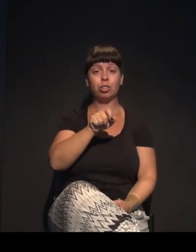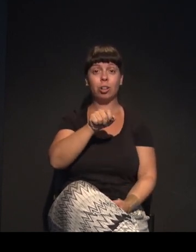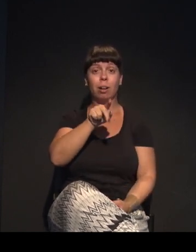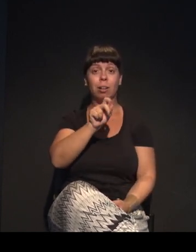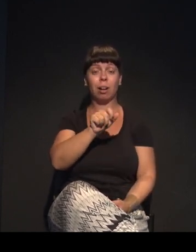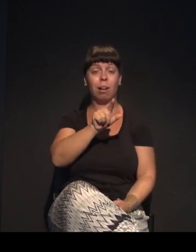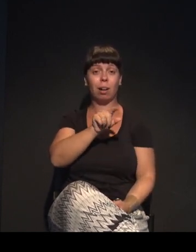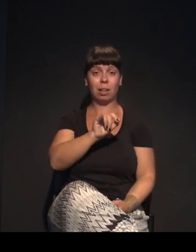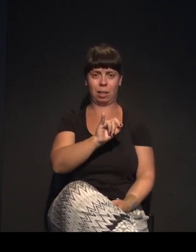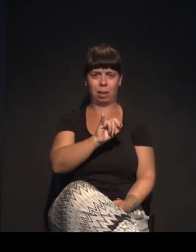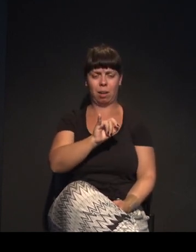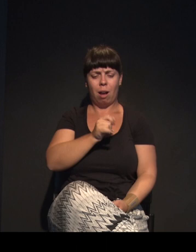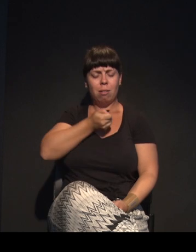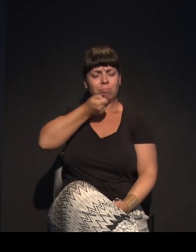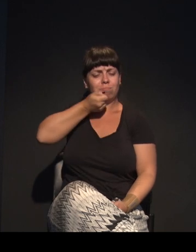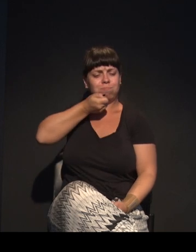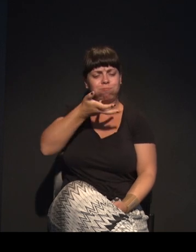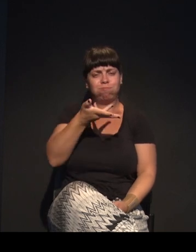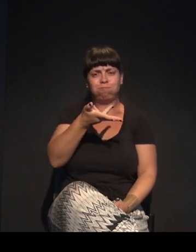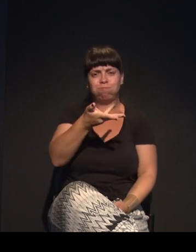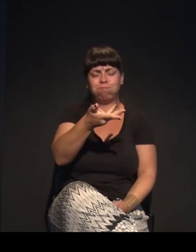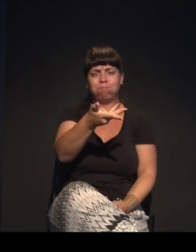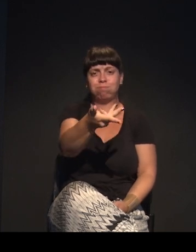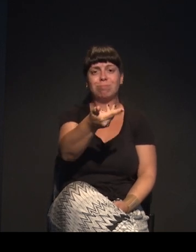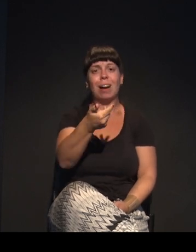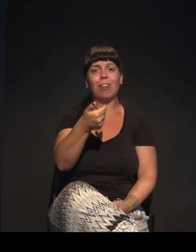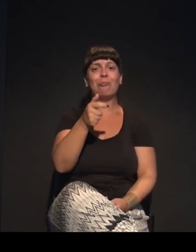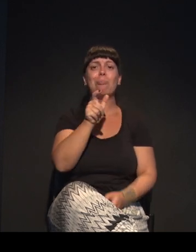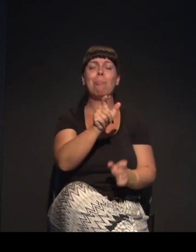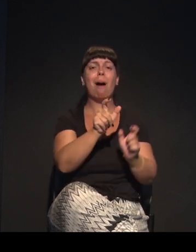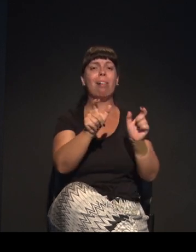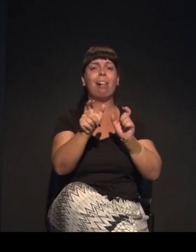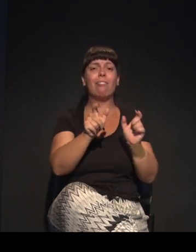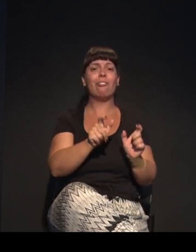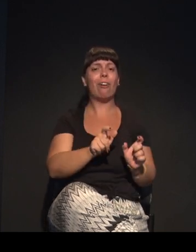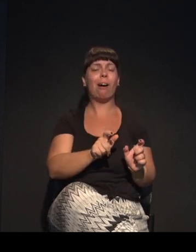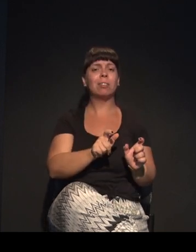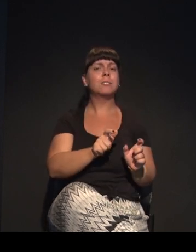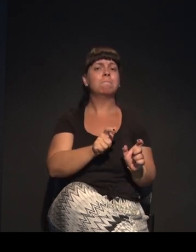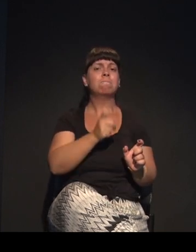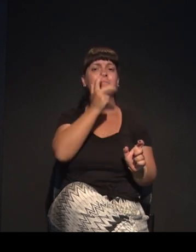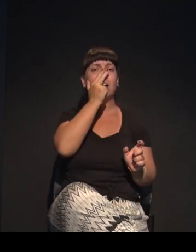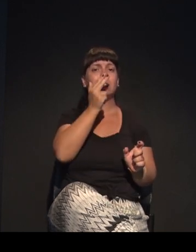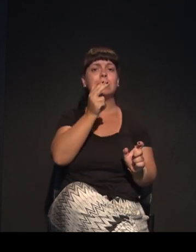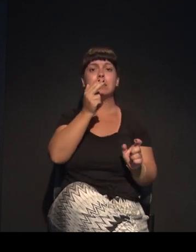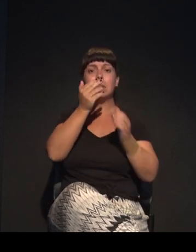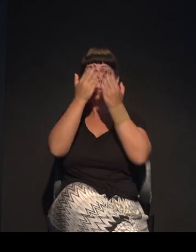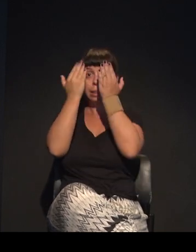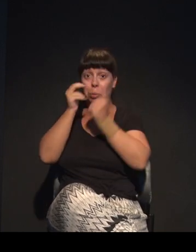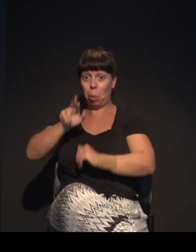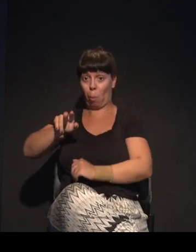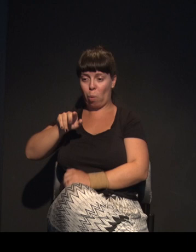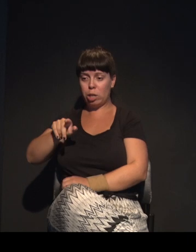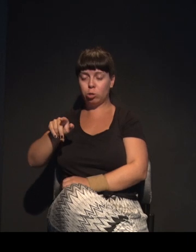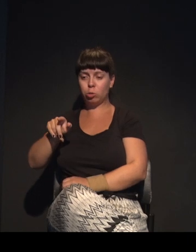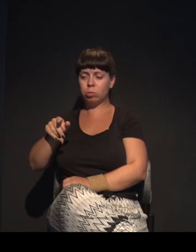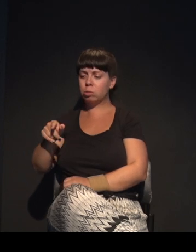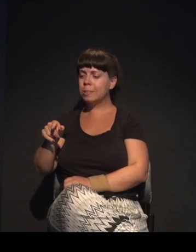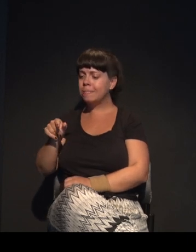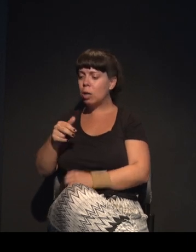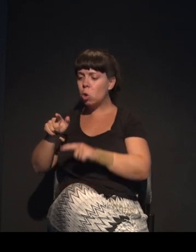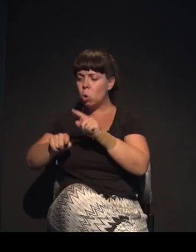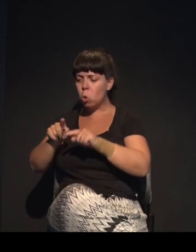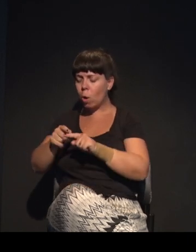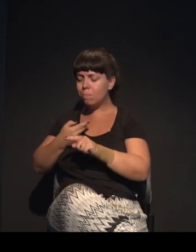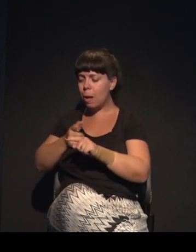né o idioma deles não tinha palavras para algumas coisas que o não índio é traziam para eles então ali